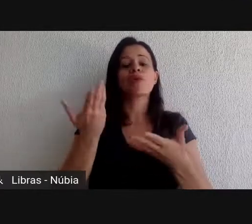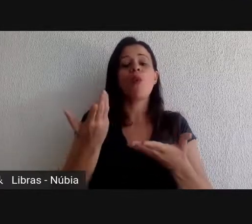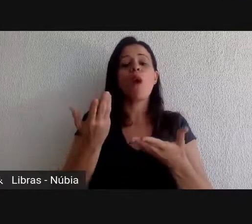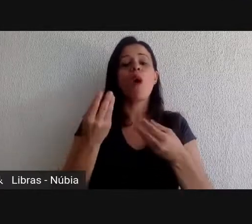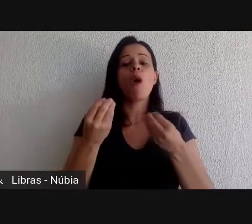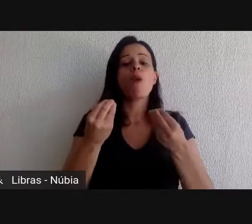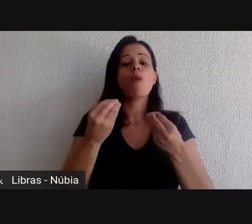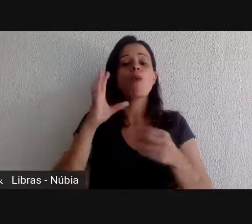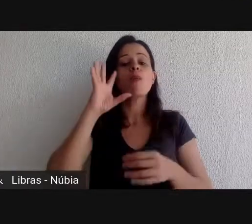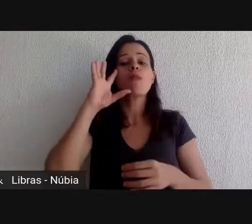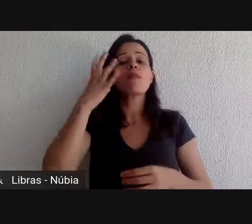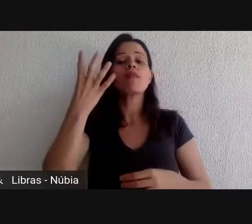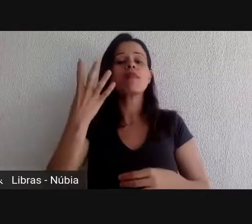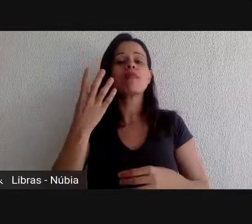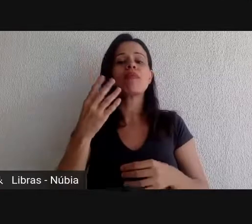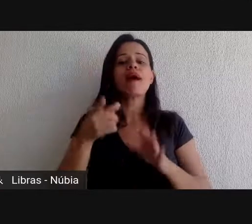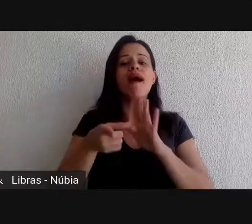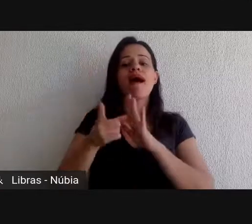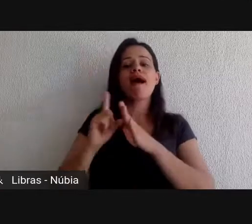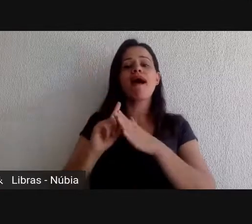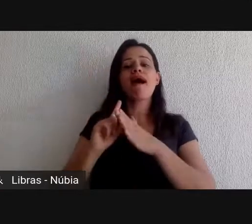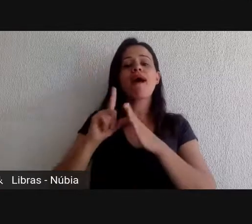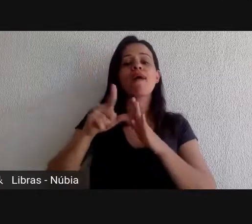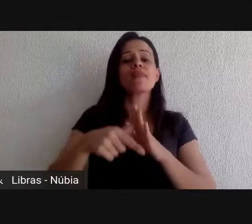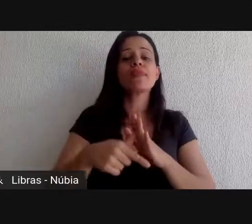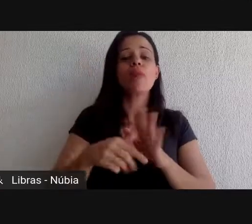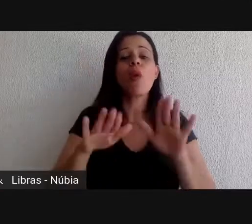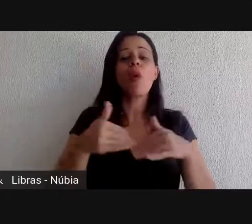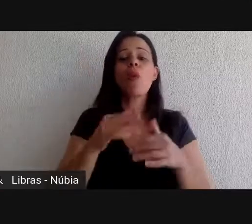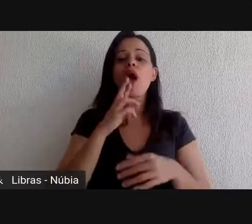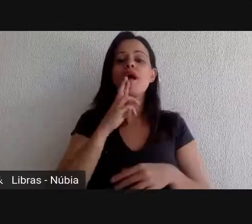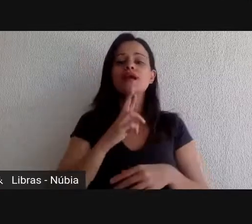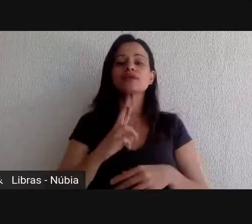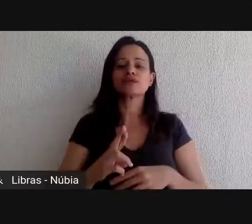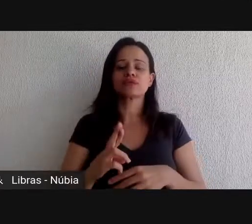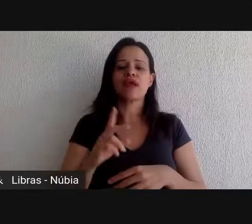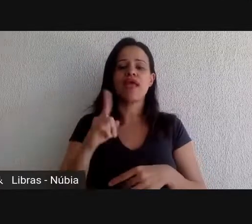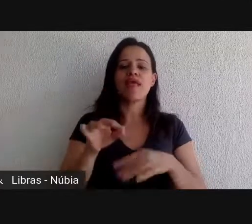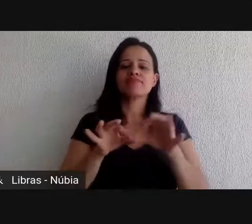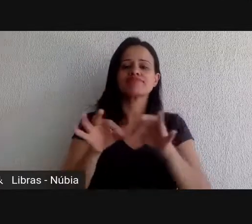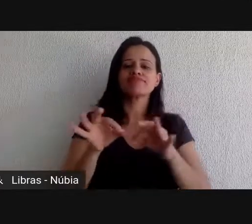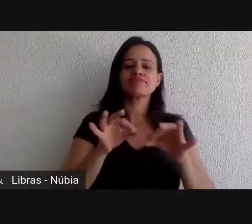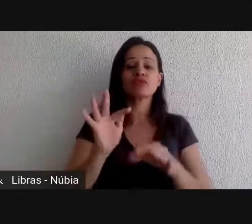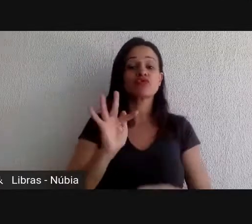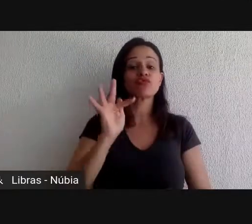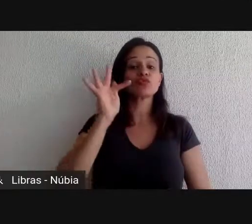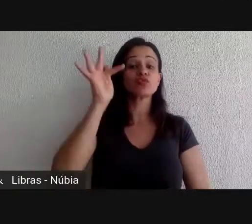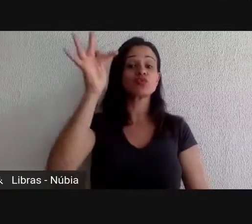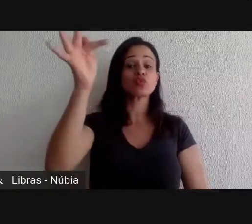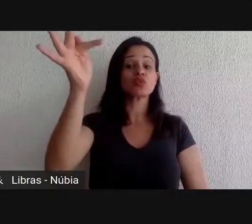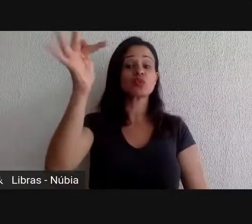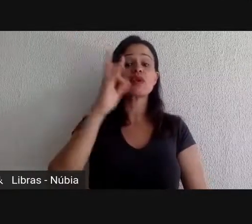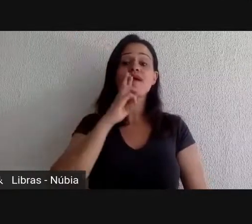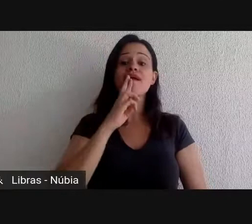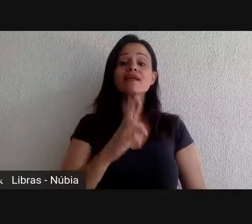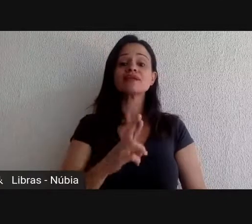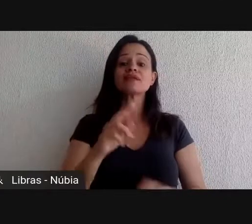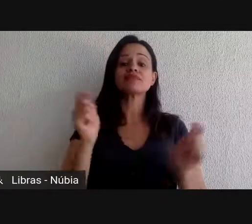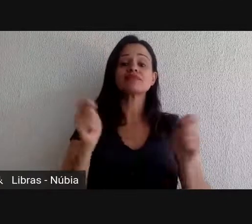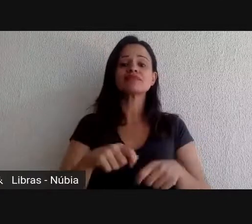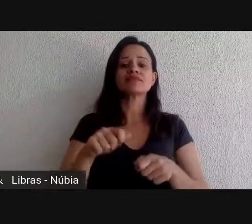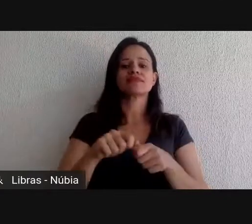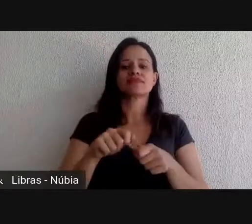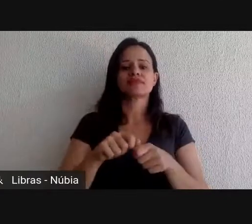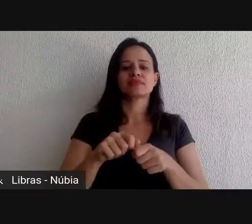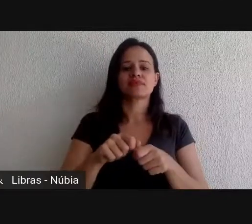poder antecipar quais são os resultados. Então, é uma projeção futura do resultado de uma ação que vai ser tomada no presente. Então,